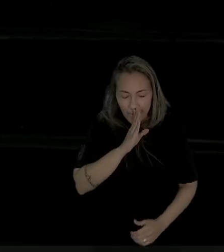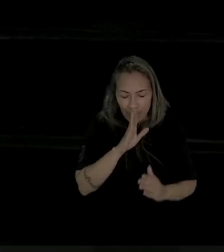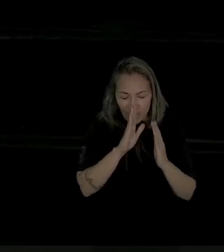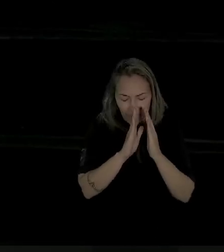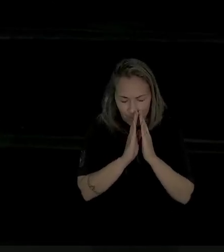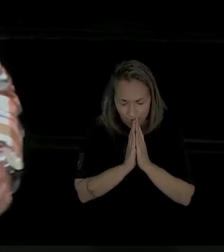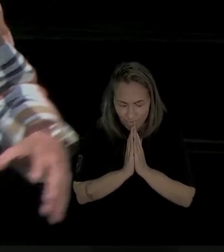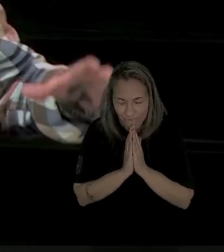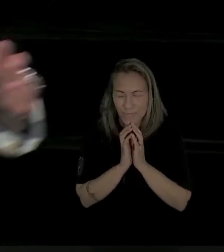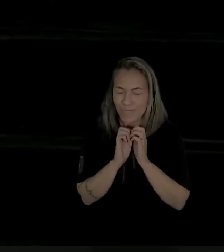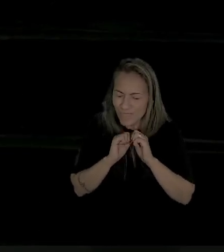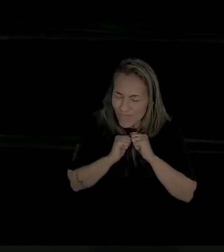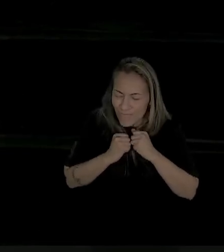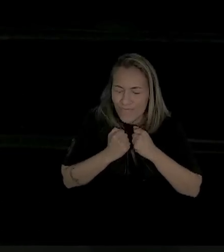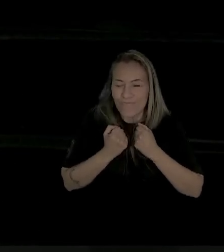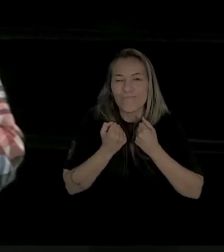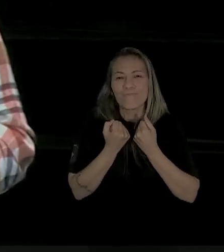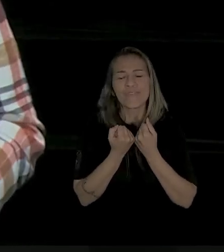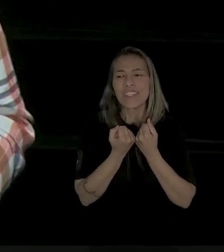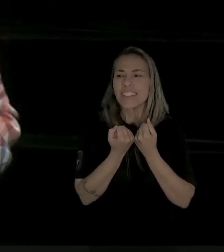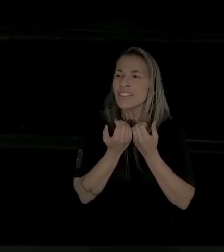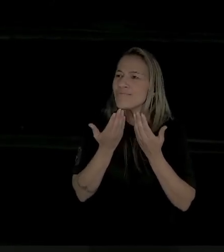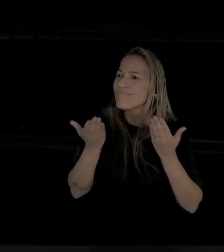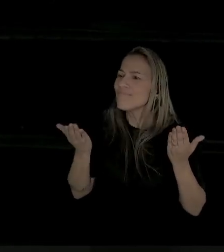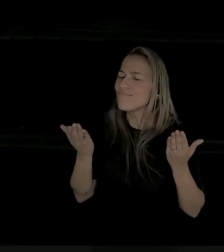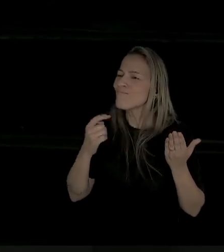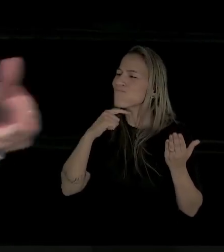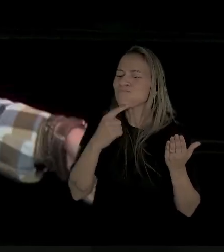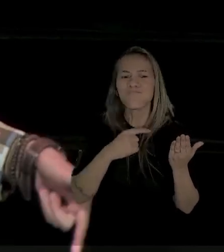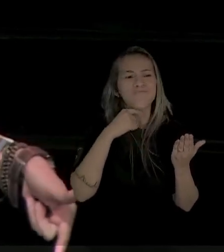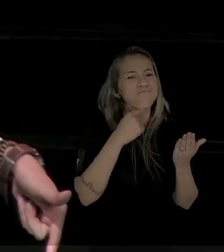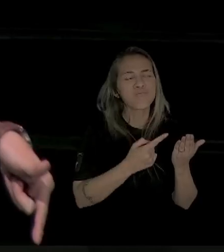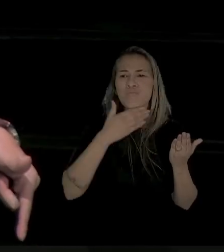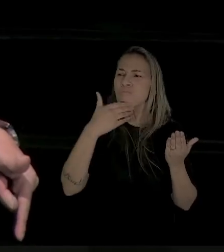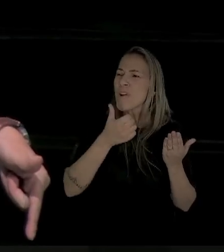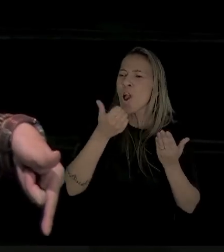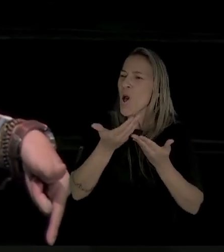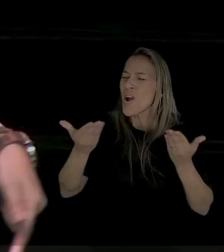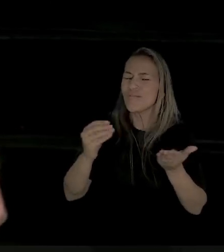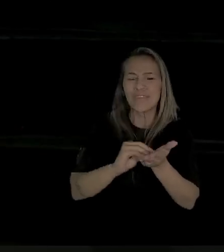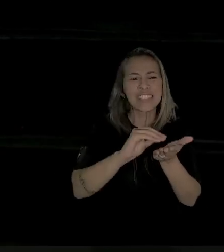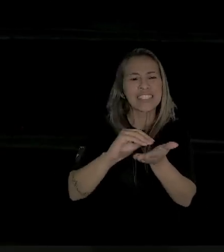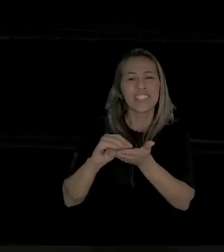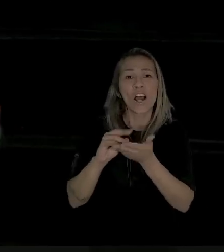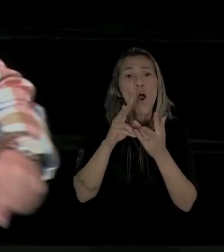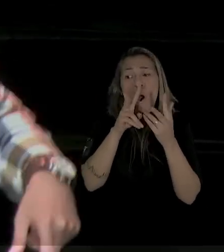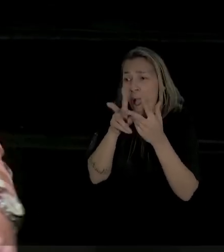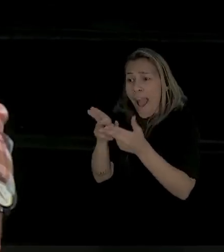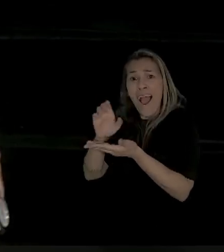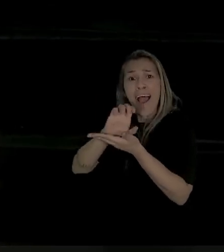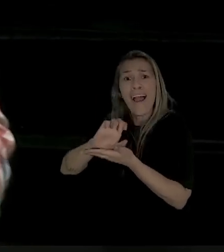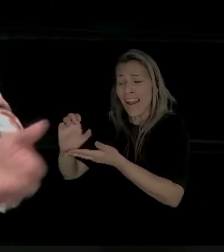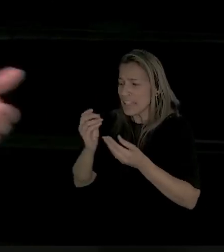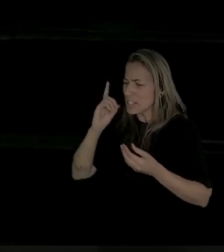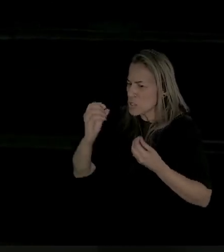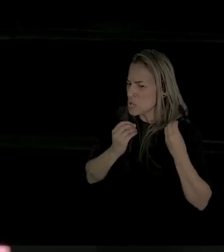se levanta, mas a gente vê que a vida não melhorou ainda. Eu vim à igreja, como Elias saiu debaixo do zimbro, Deus deu pão para ele, Deus deu